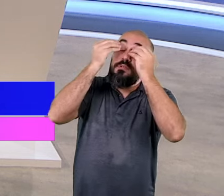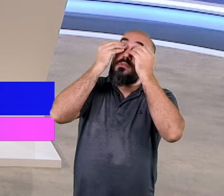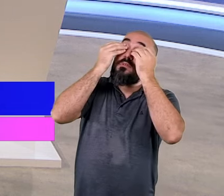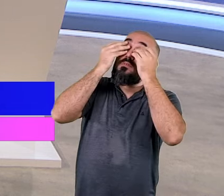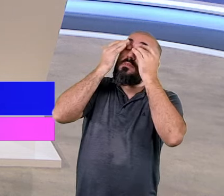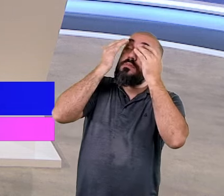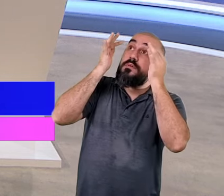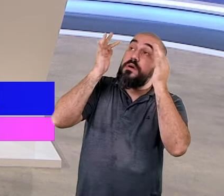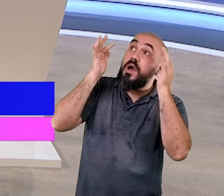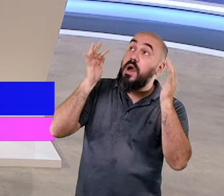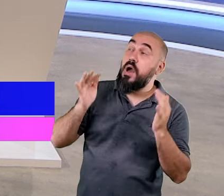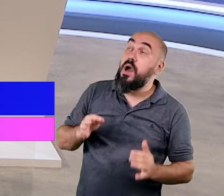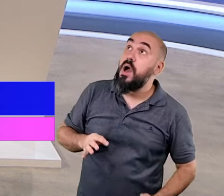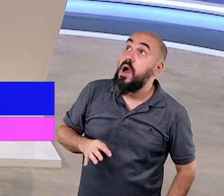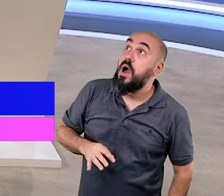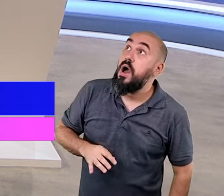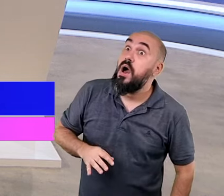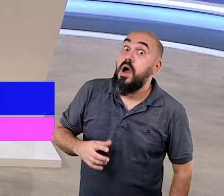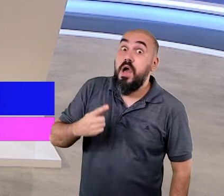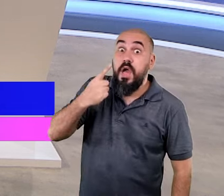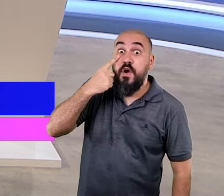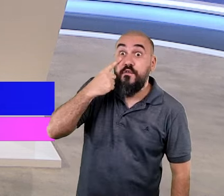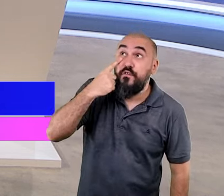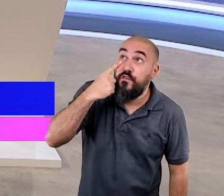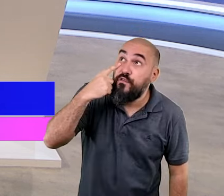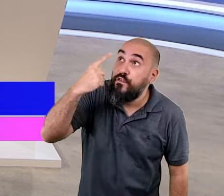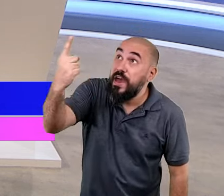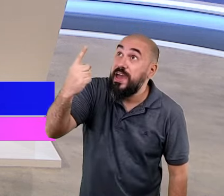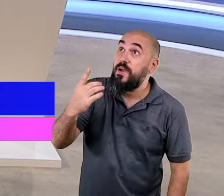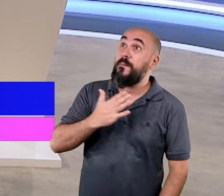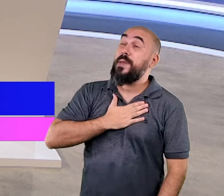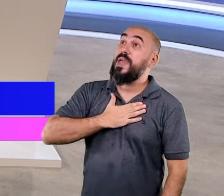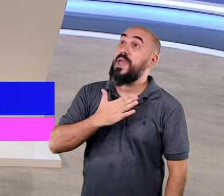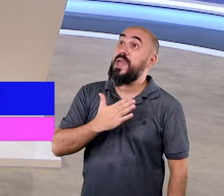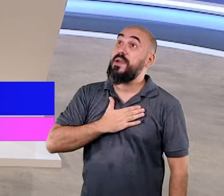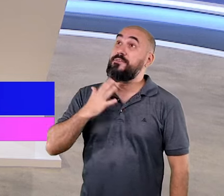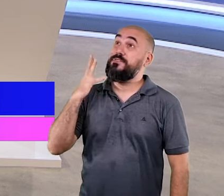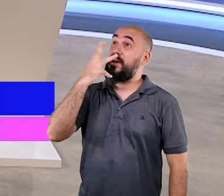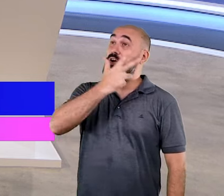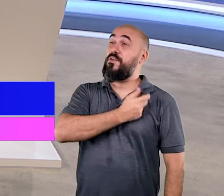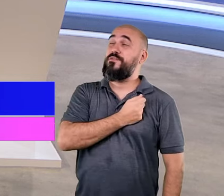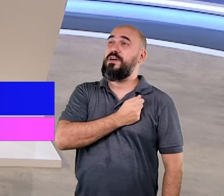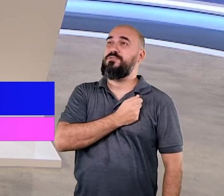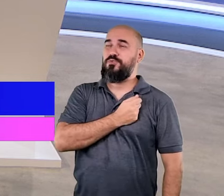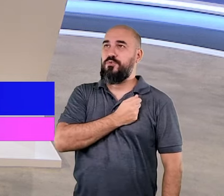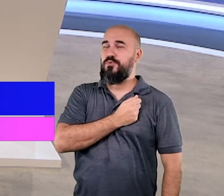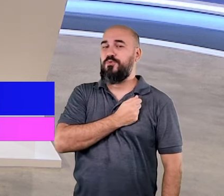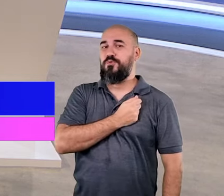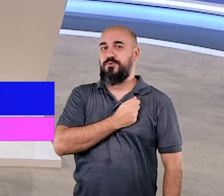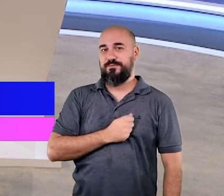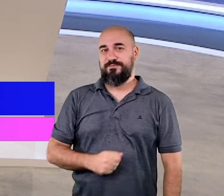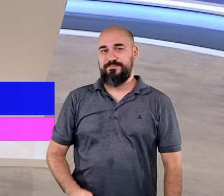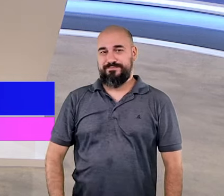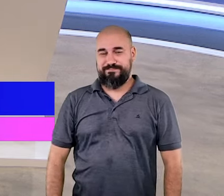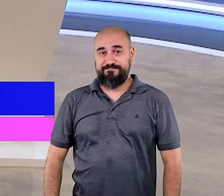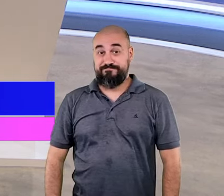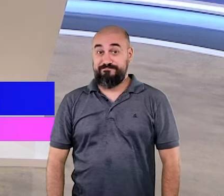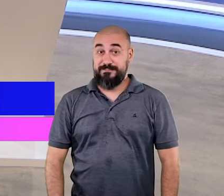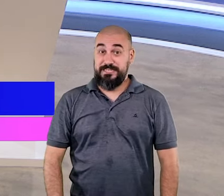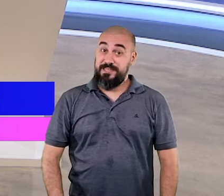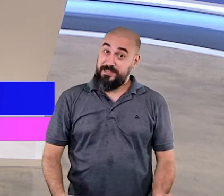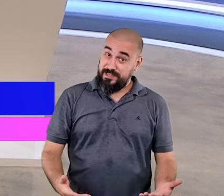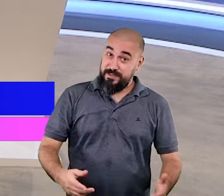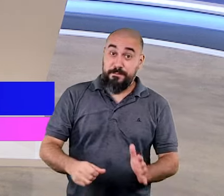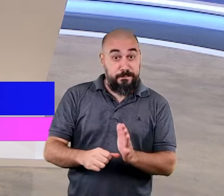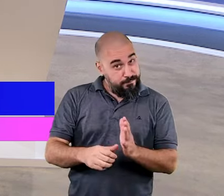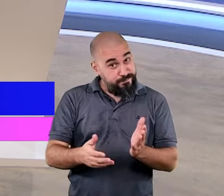olhos vão se abrir e eu contemplarei o meu Salvador voltando nas nuvens dos céus. A primeira